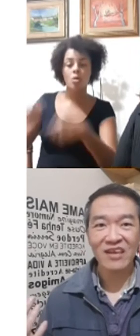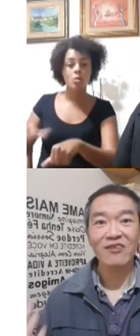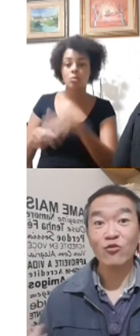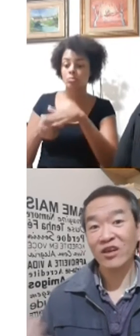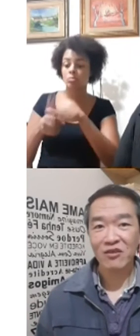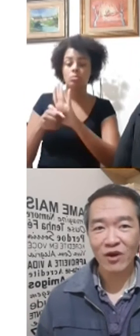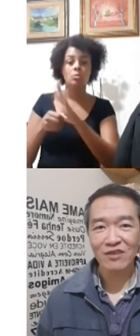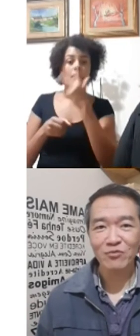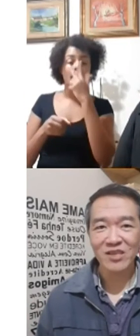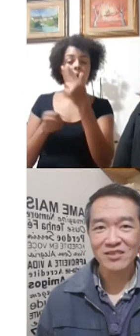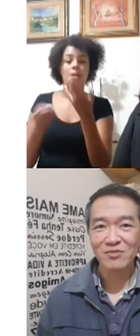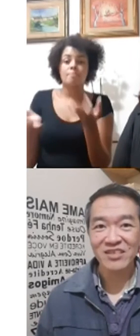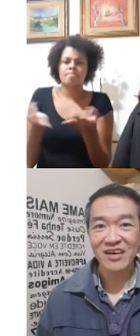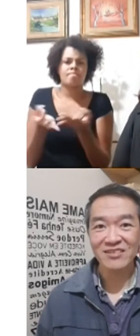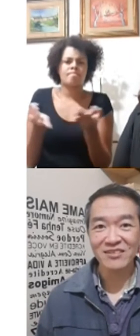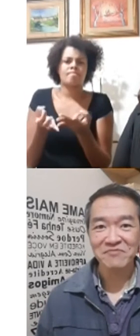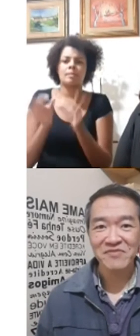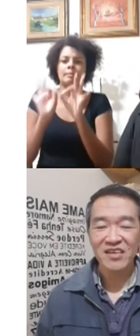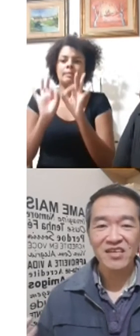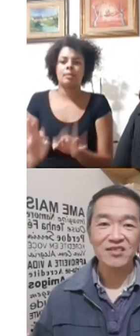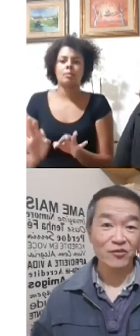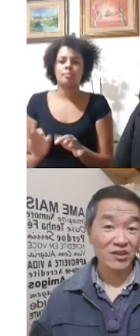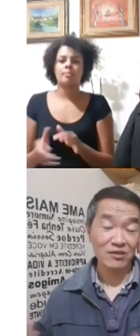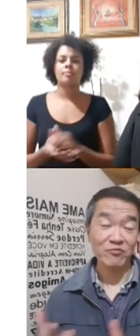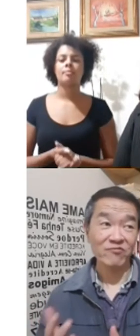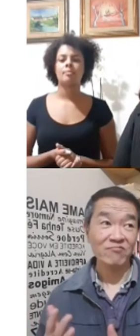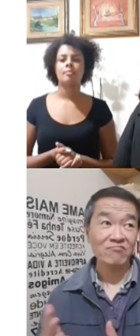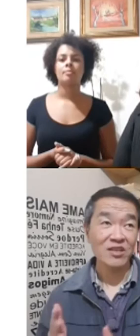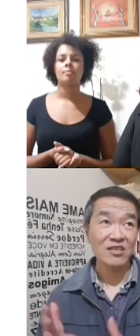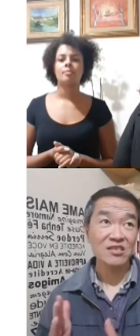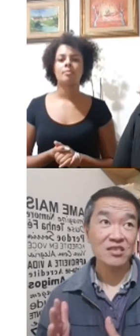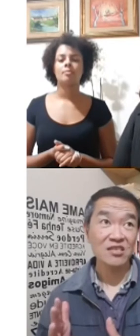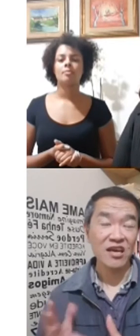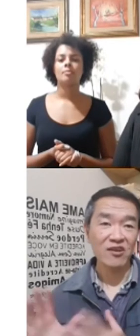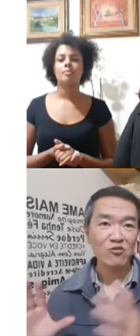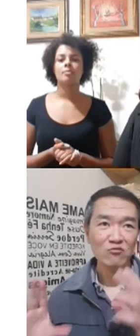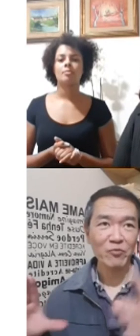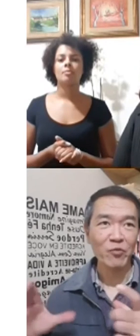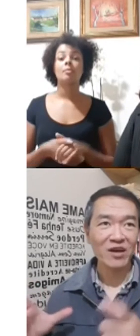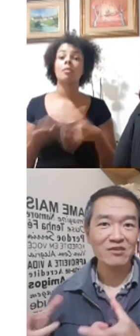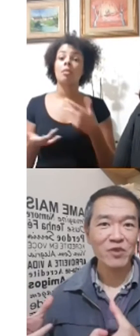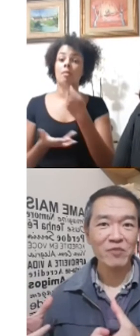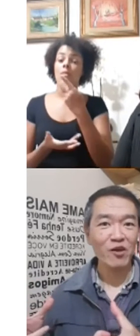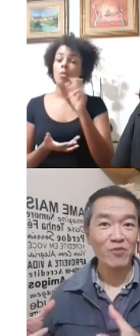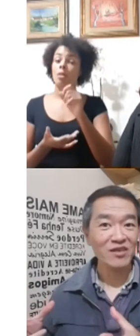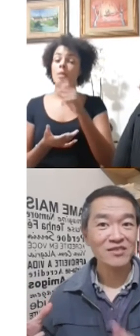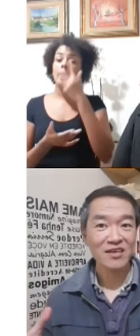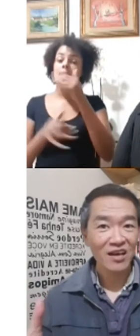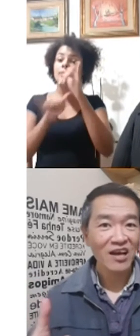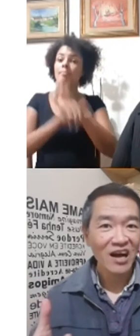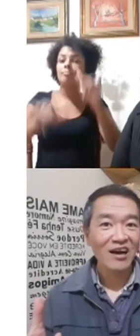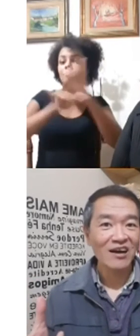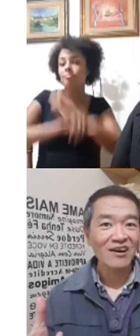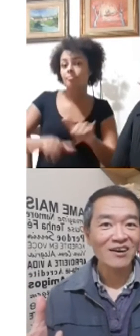vaso era o adequado para acessibilidade, né? Então eu falei que era uma propaganda de papel,